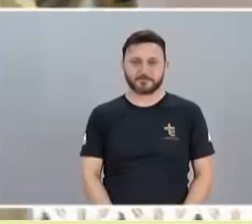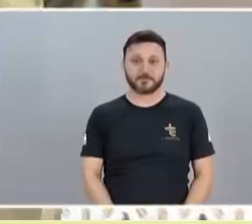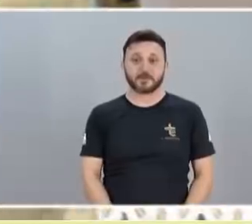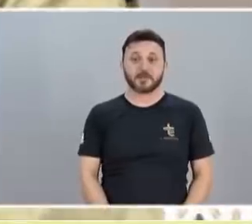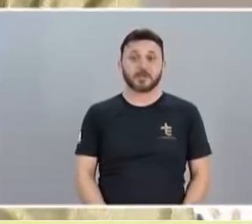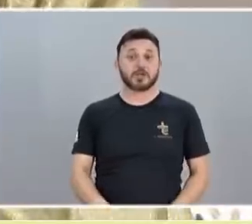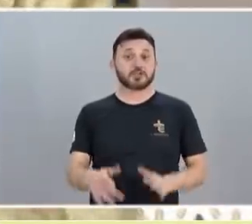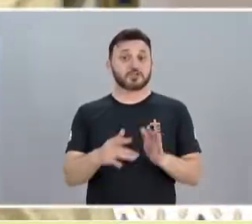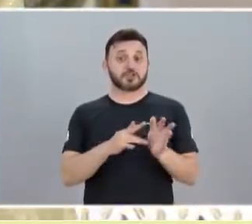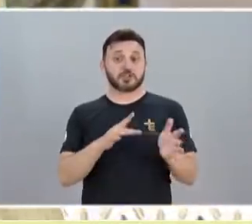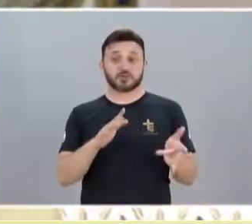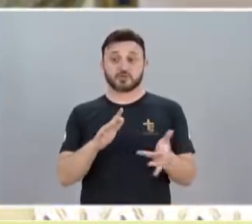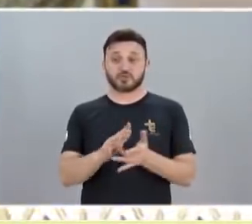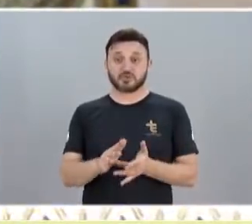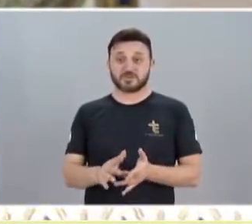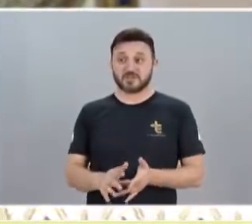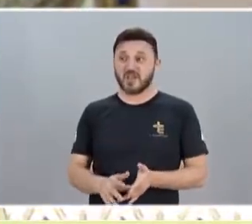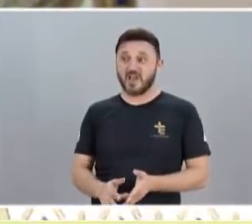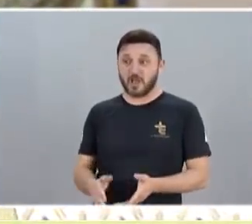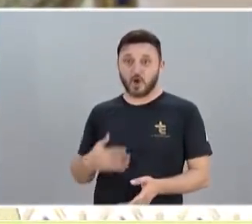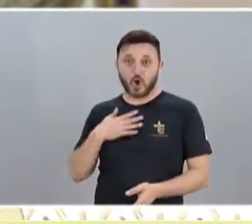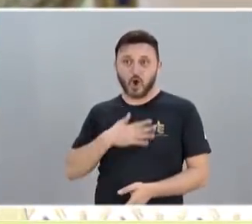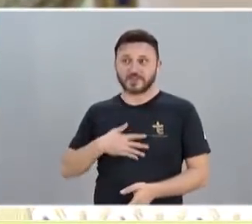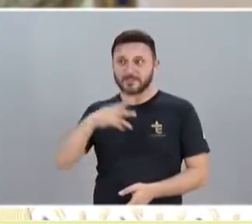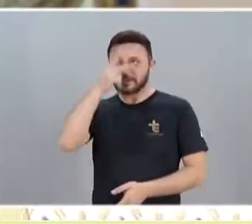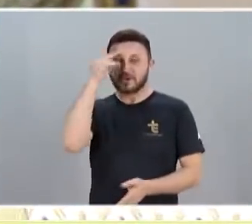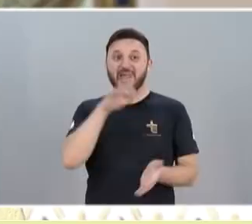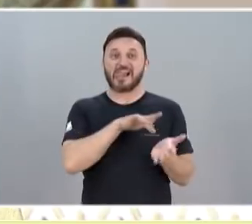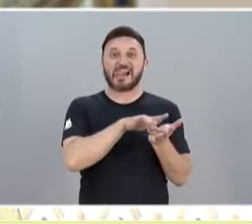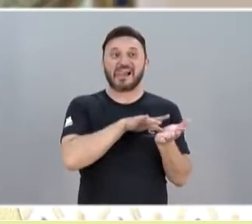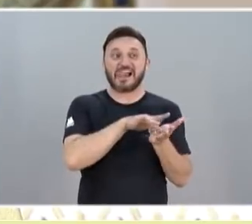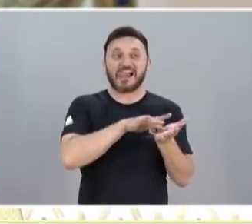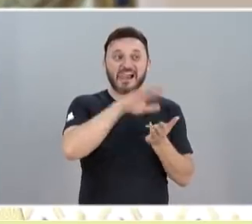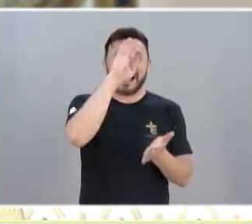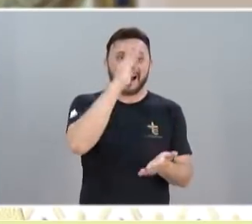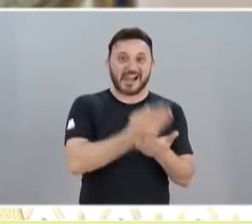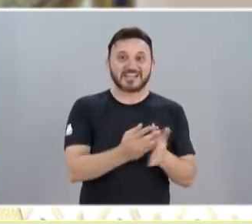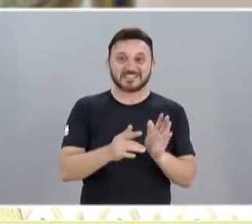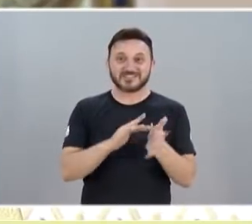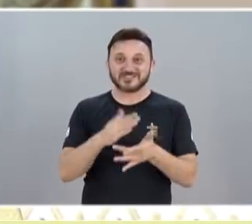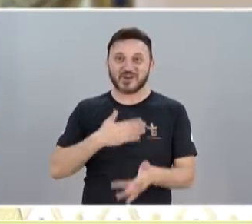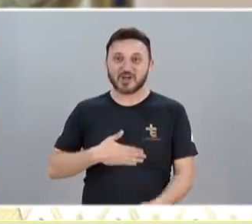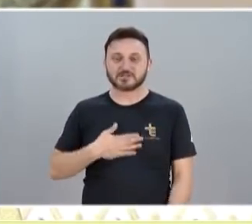Jesus nunca aceitou gente fingida. Fingir que crê.